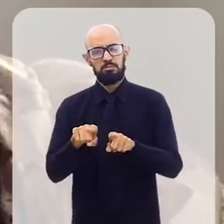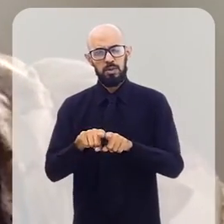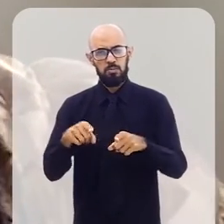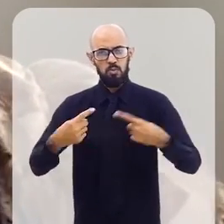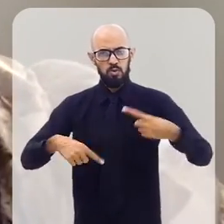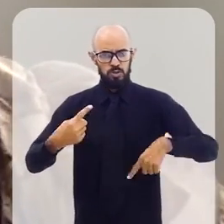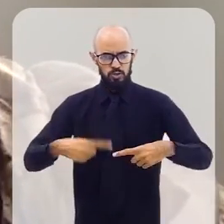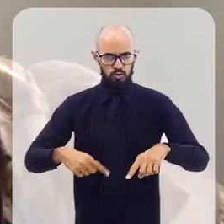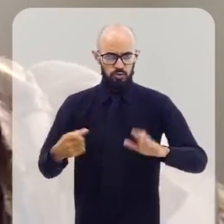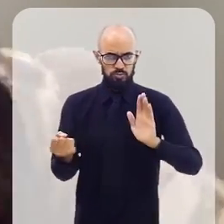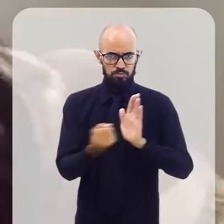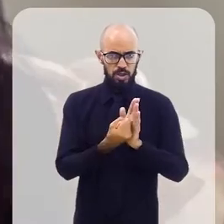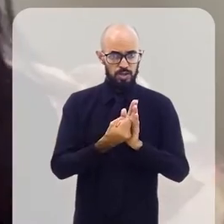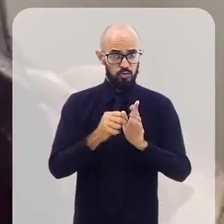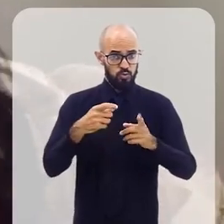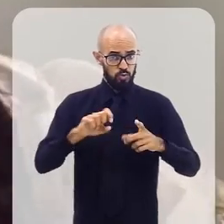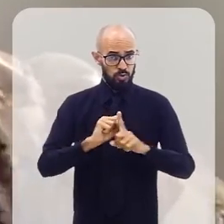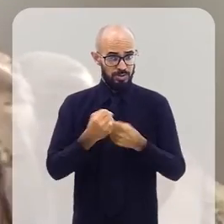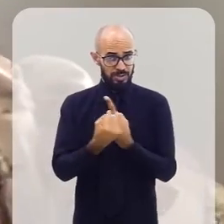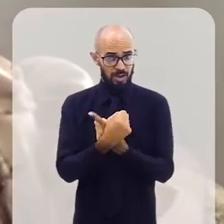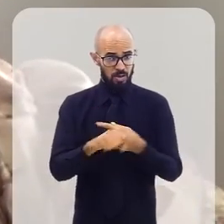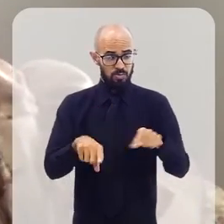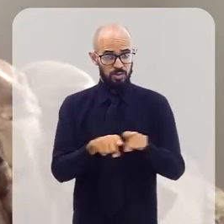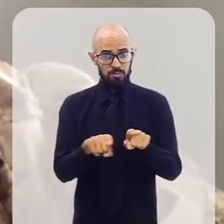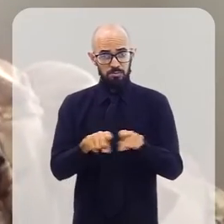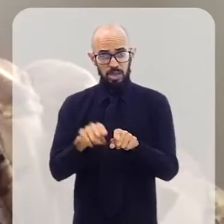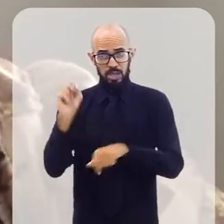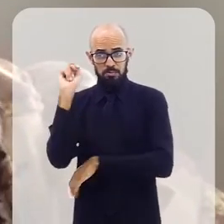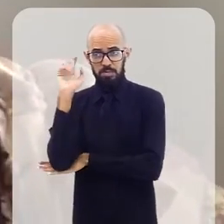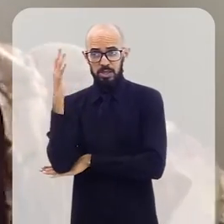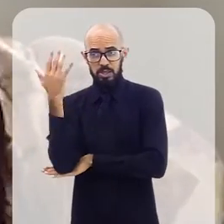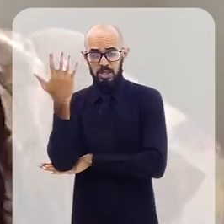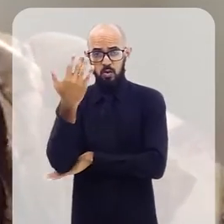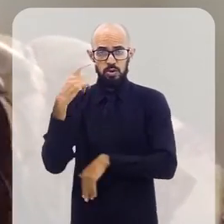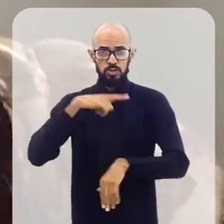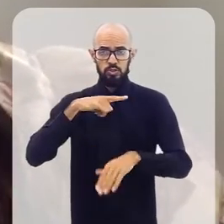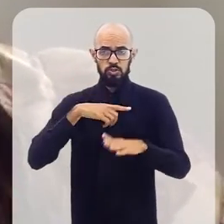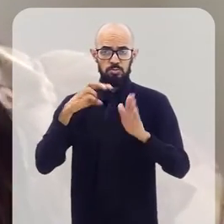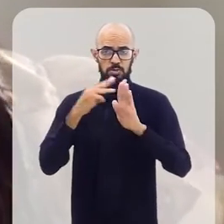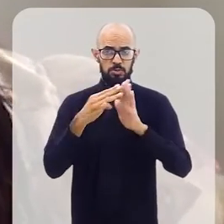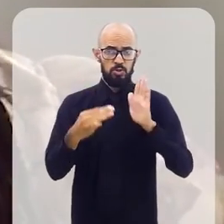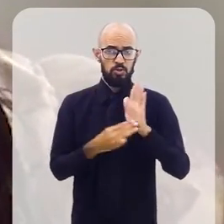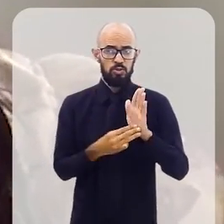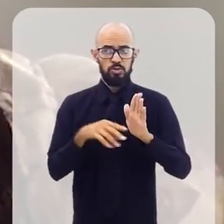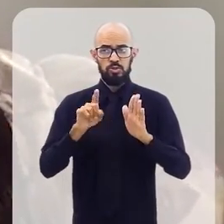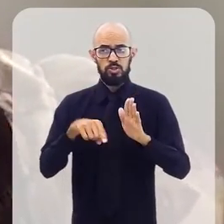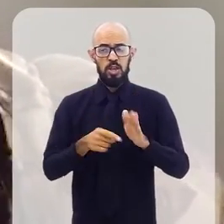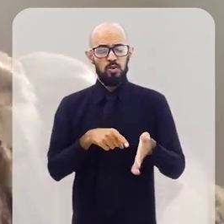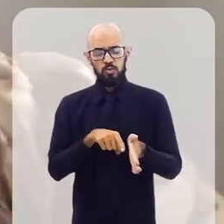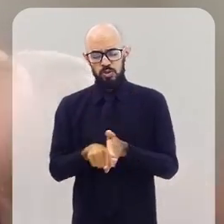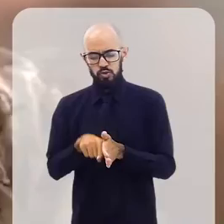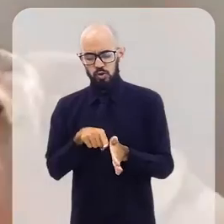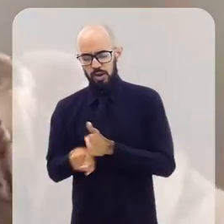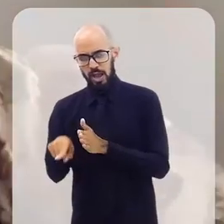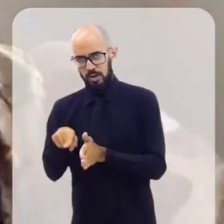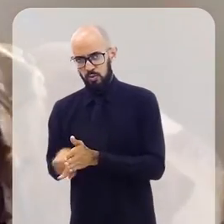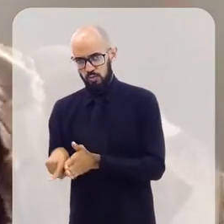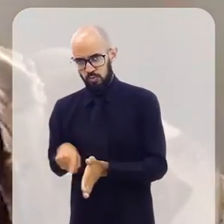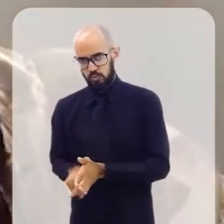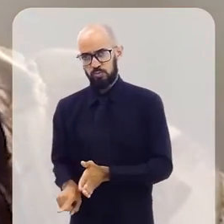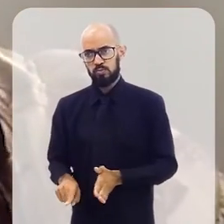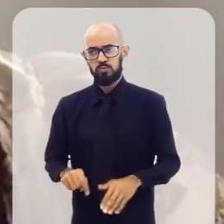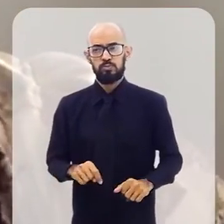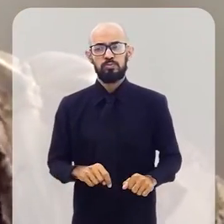tudo relacionado aos impactos sociais e ambientais, né? Então, a gente tem uma metodologia que é um